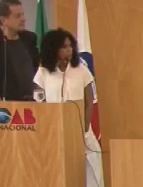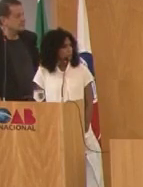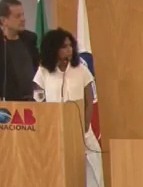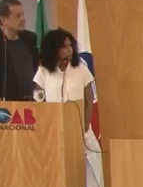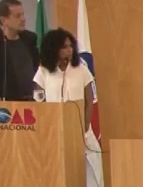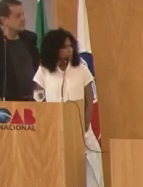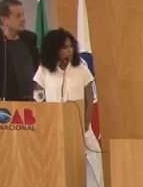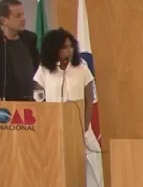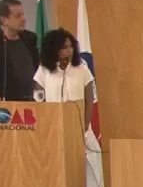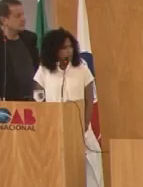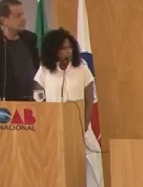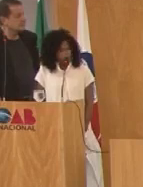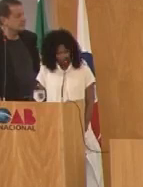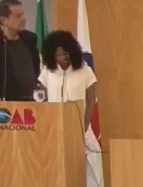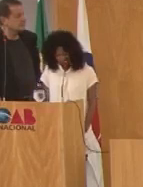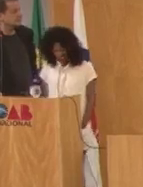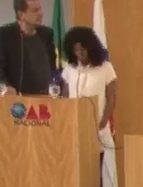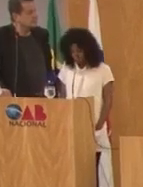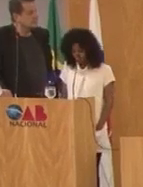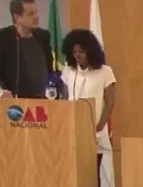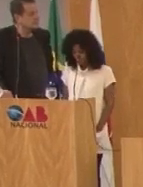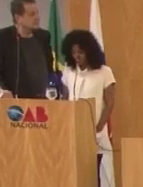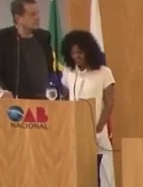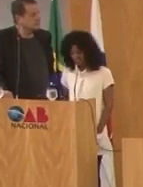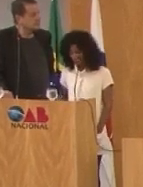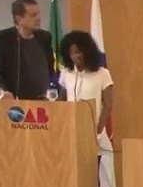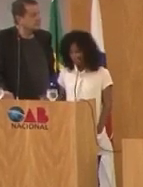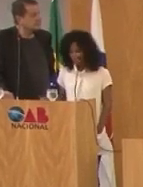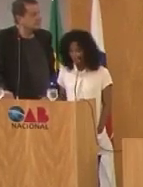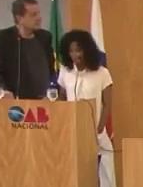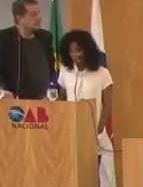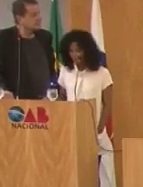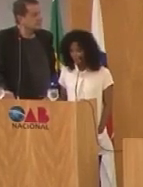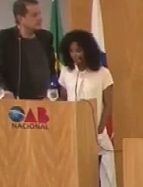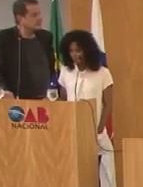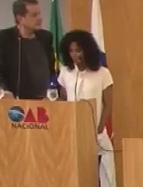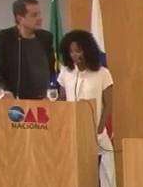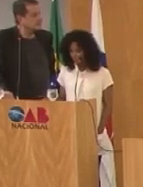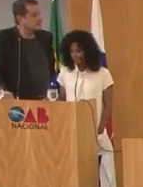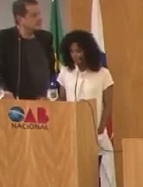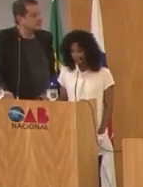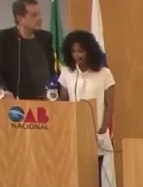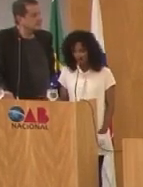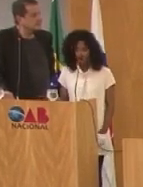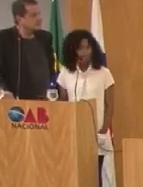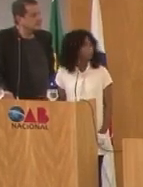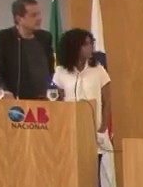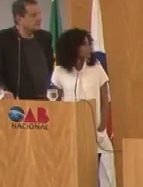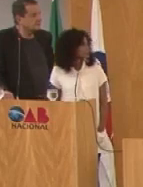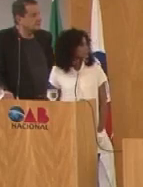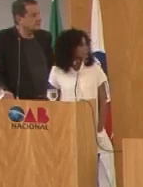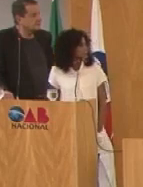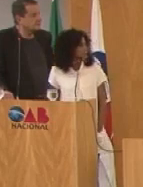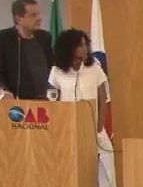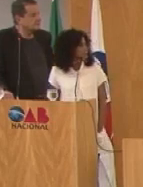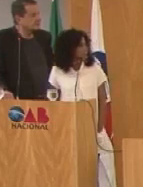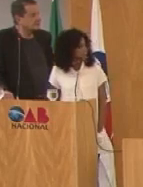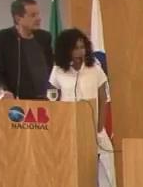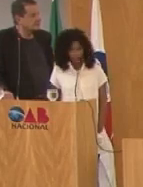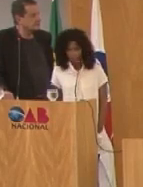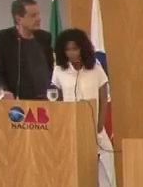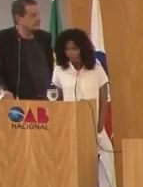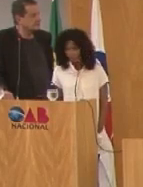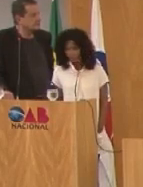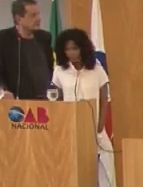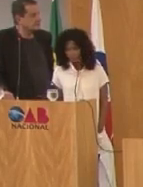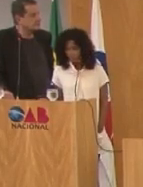humanos. Do ponto de vista da Ordem dos Advogados do Brasil, não é apenas possível, é necessário para a construção de uma política de